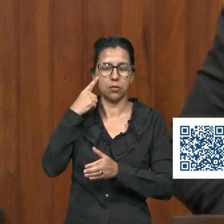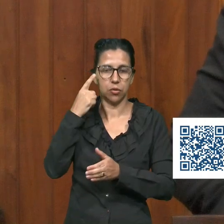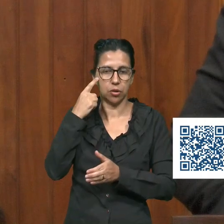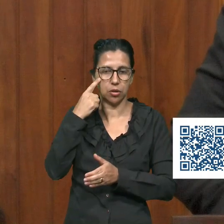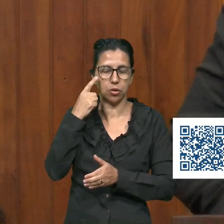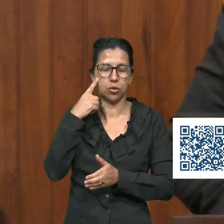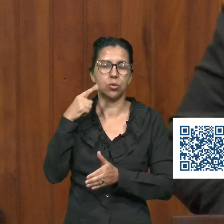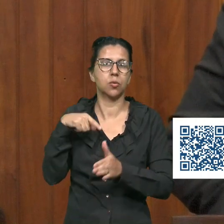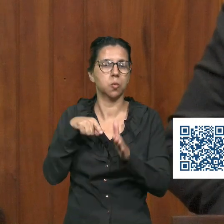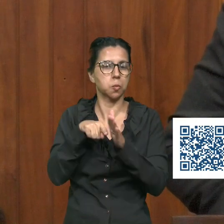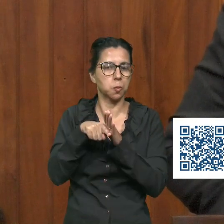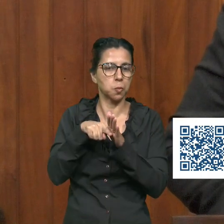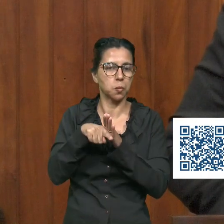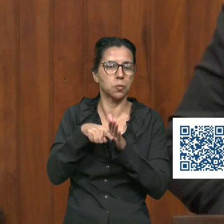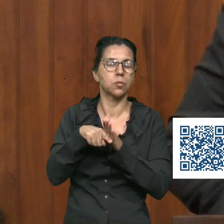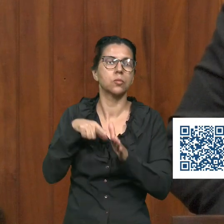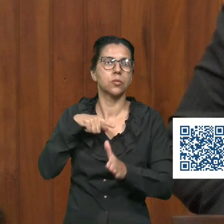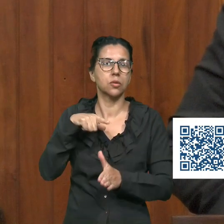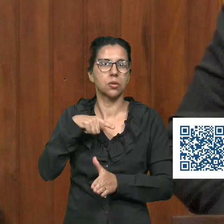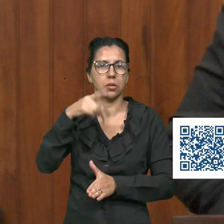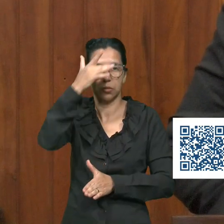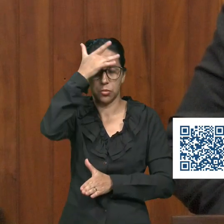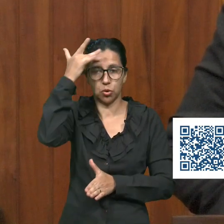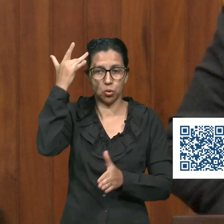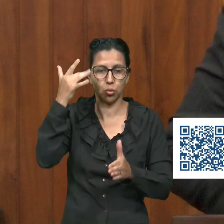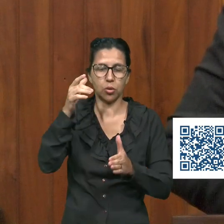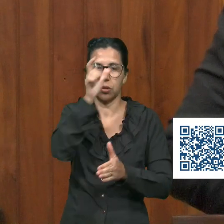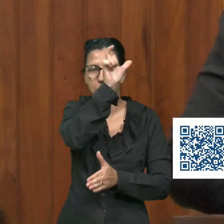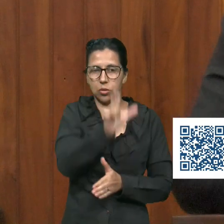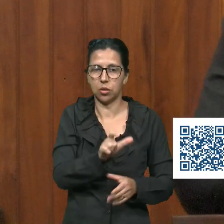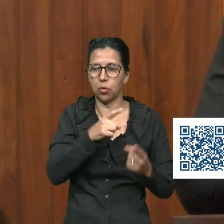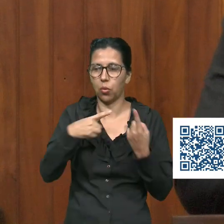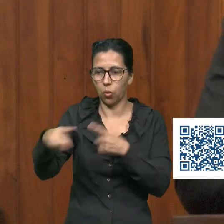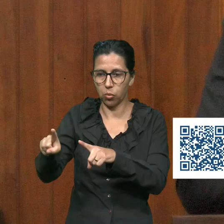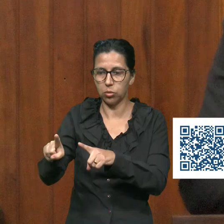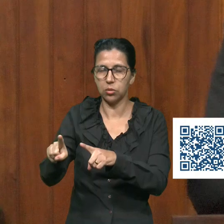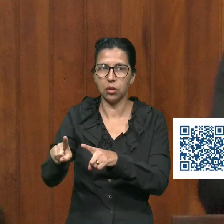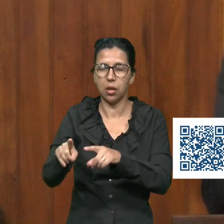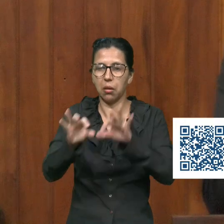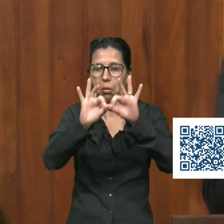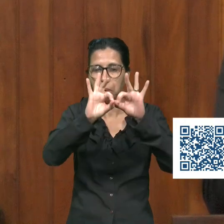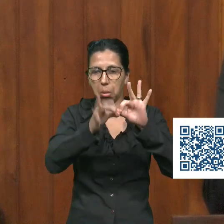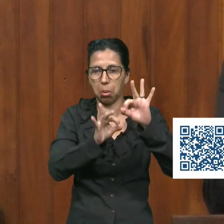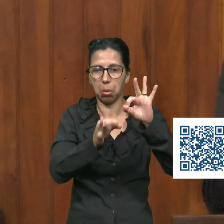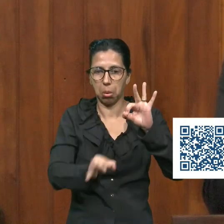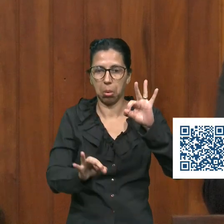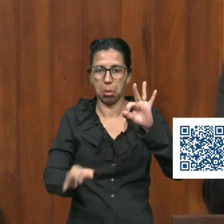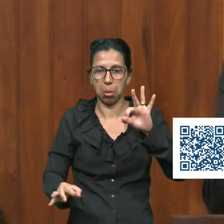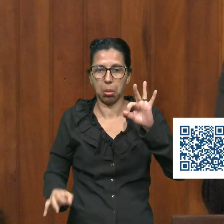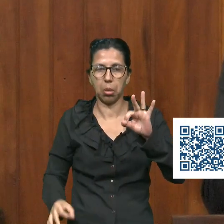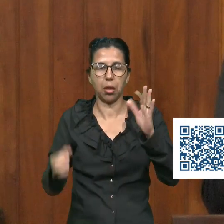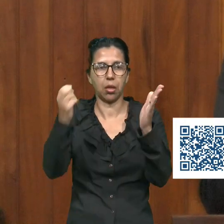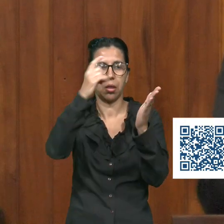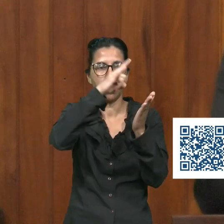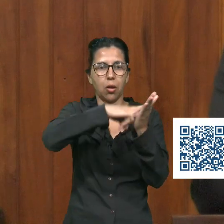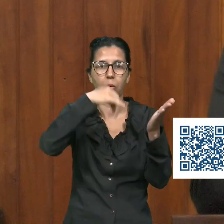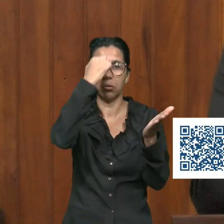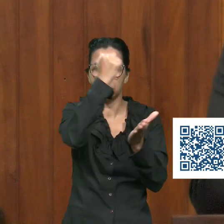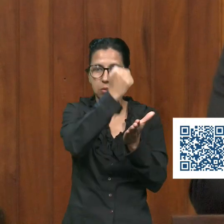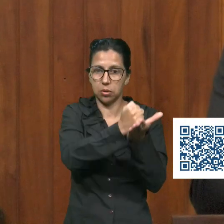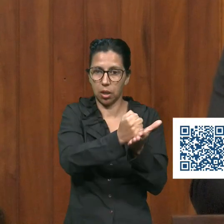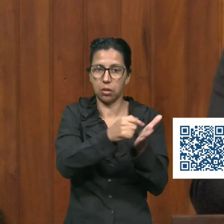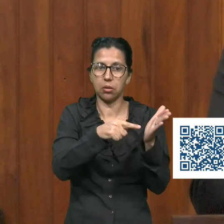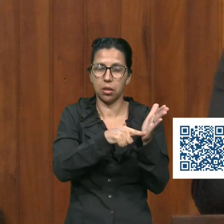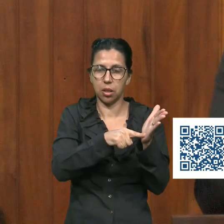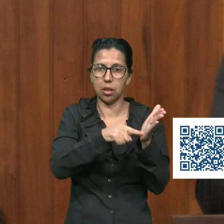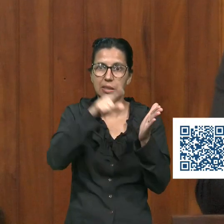fortíssimos. O denunciante, ele declara, ele descreve aqui 17 contratos suspeitos.